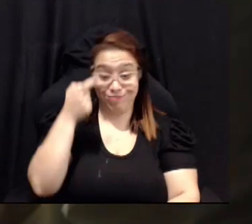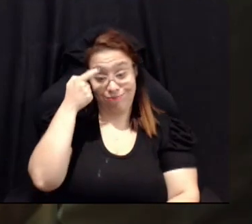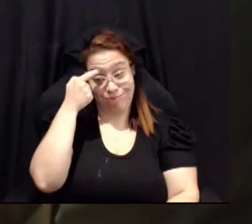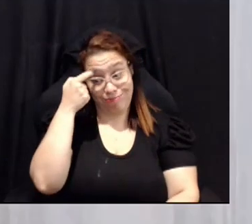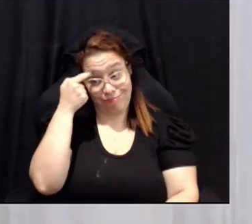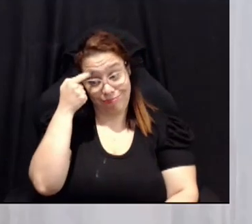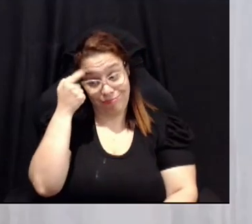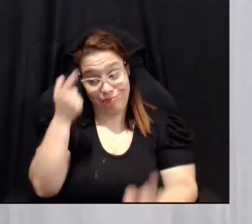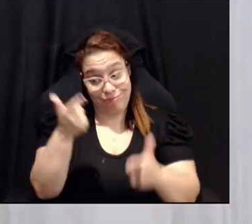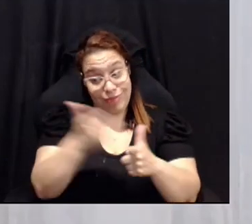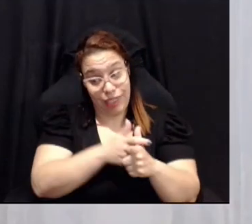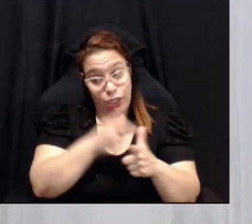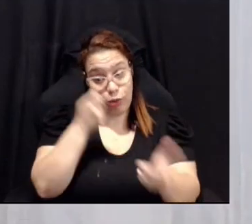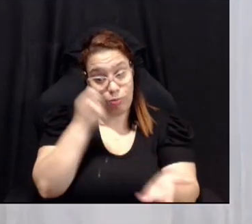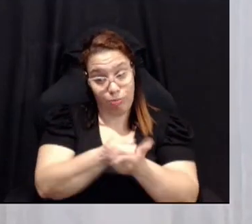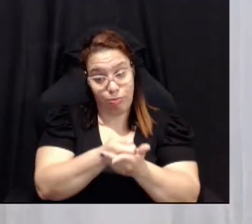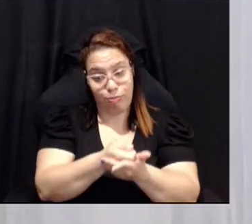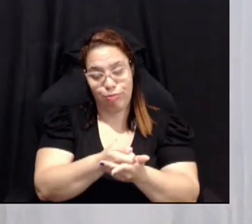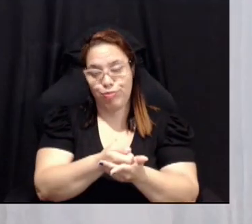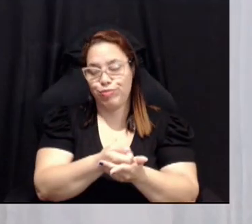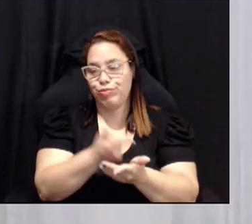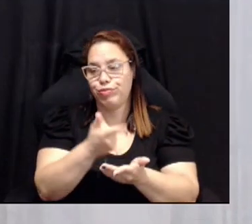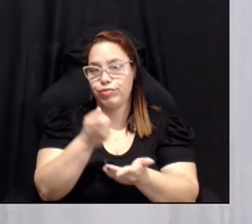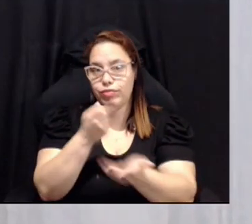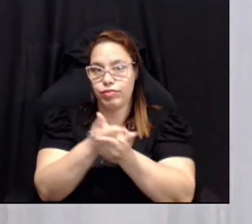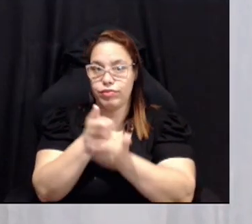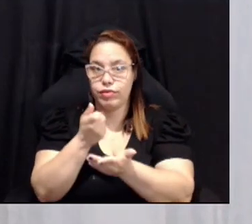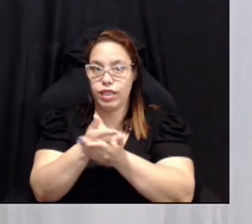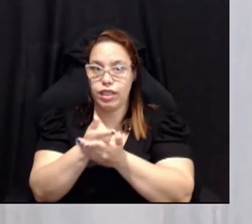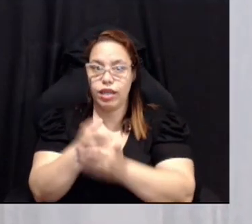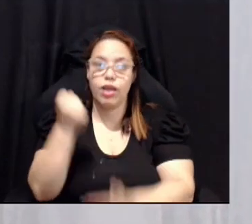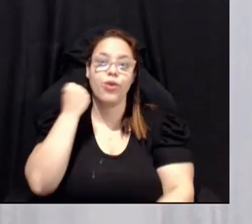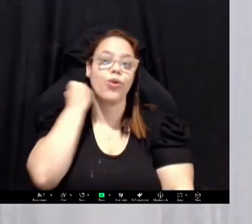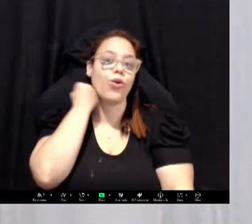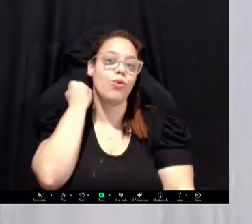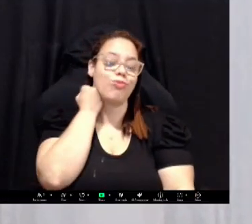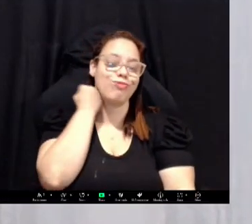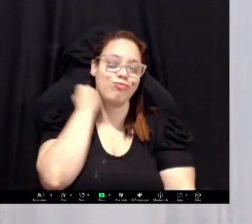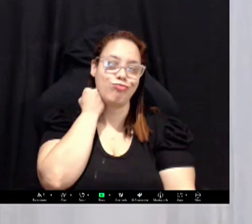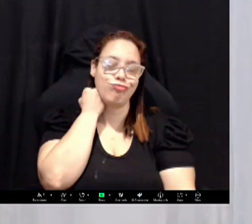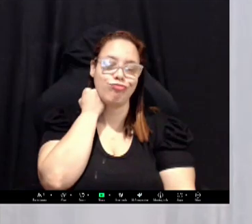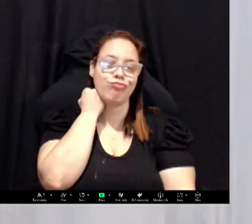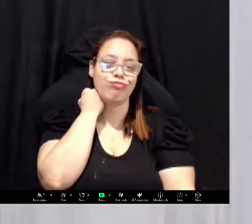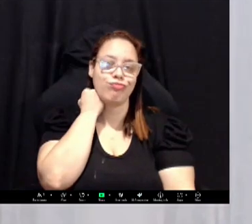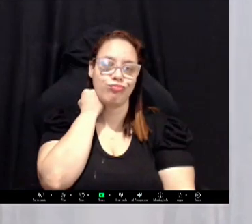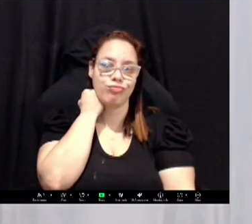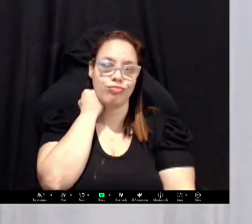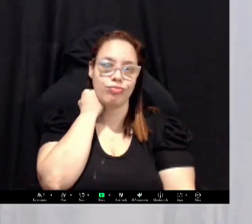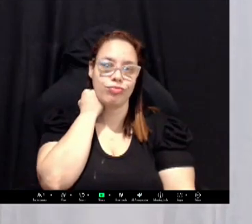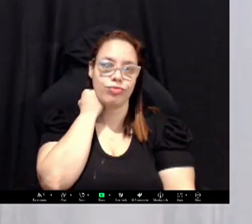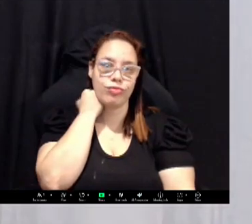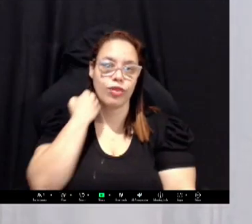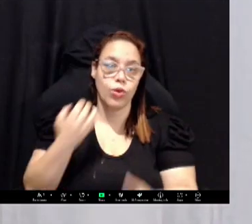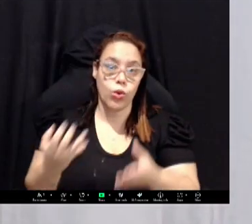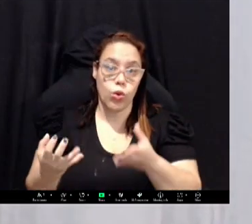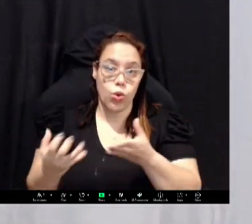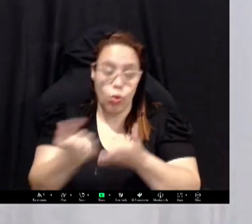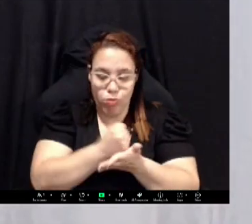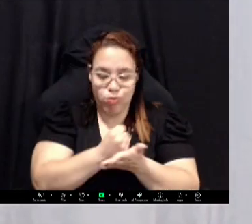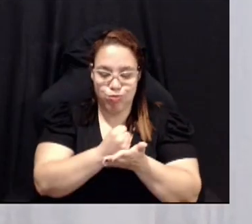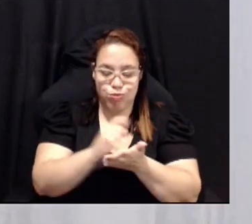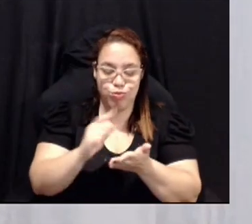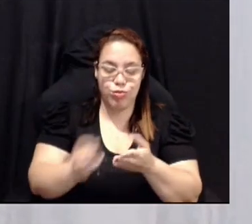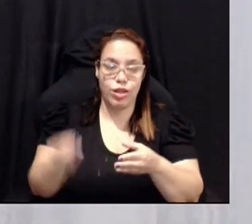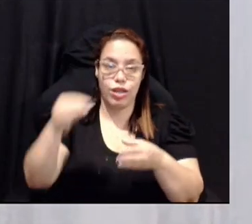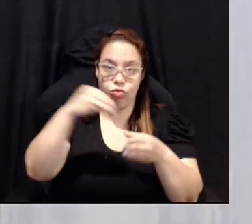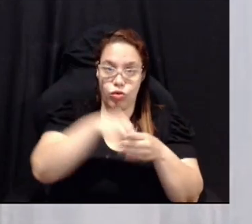dinheiro. E aí, é nessa hora que começa um estresse muito grande, porque ele vai tentar recuperar esse dinheiro para devolver. E aí,